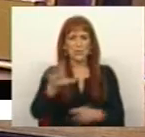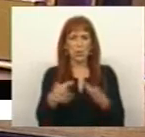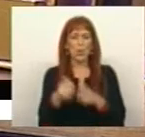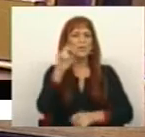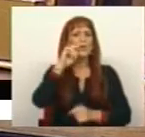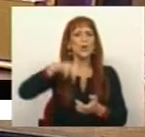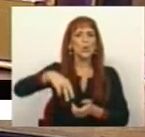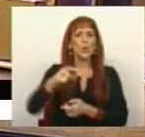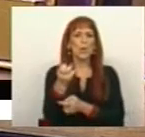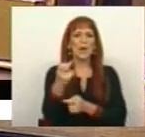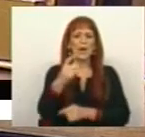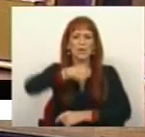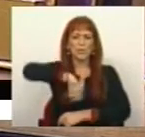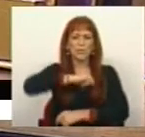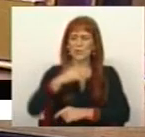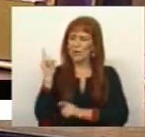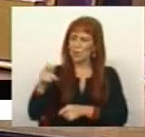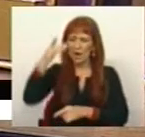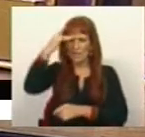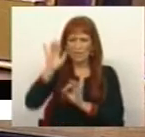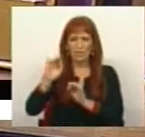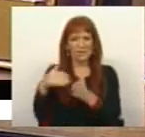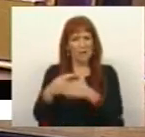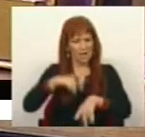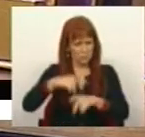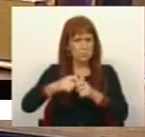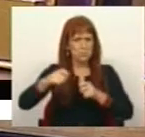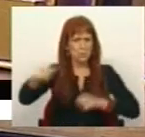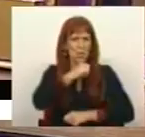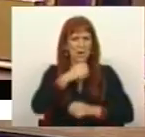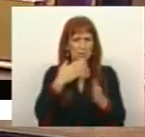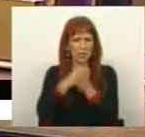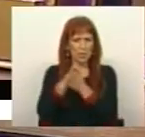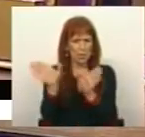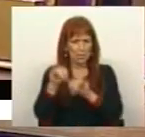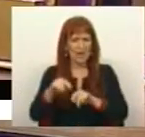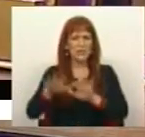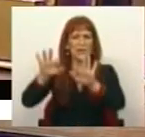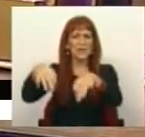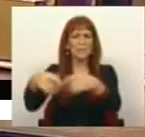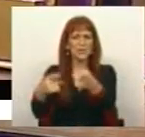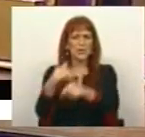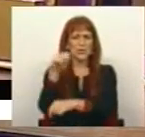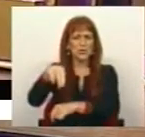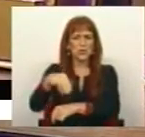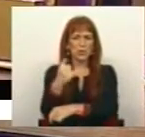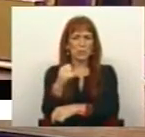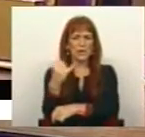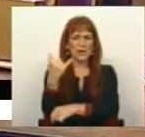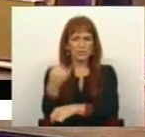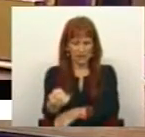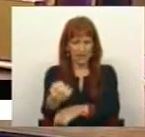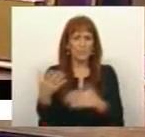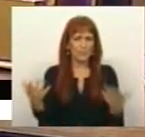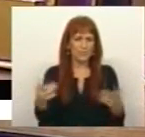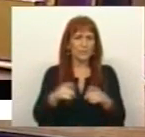Segurança Nuclear Espanhol emitiu recentemente um parecer favorável ao prolongamento da licença de exploração, que terminava em junho de